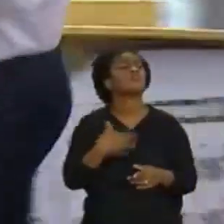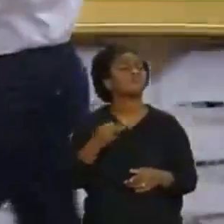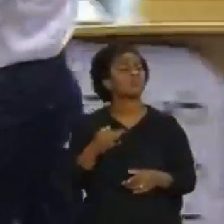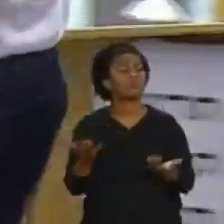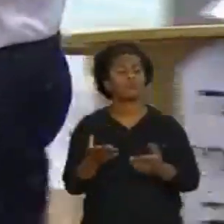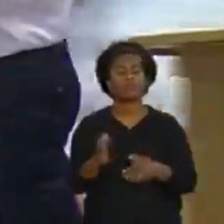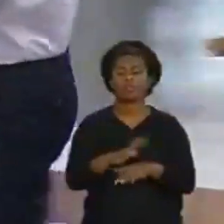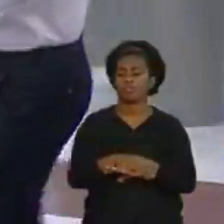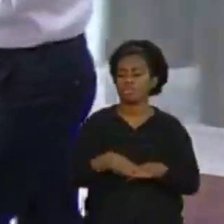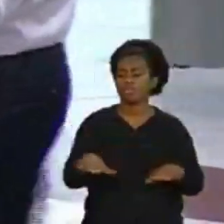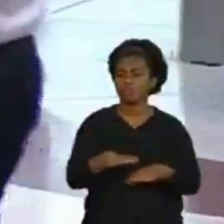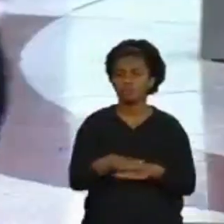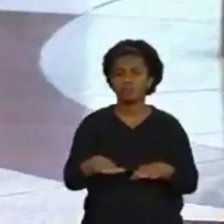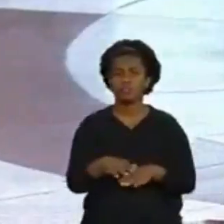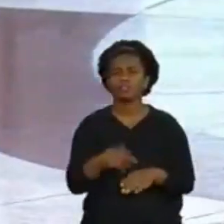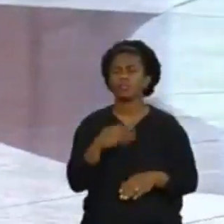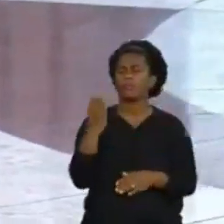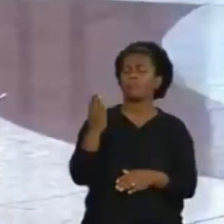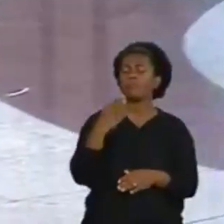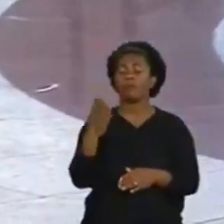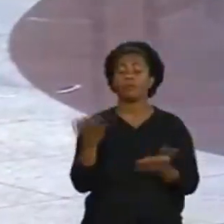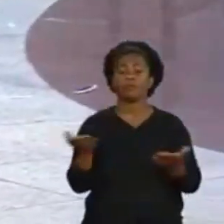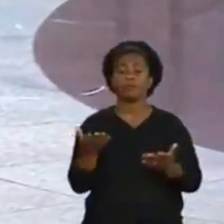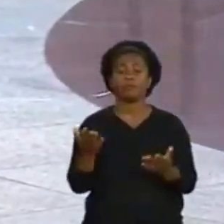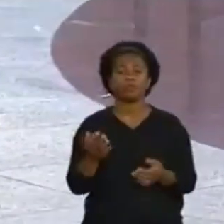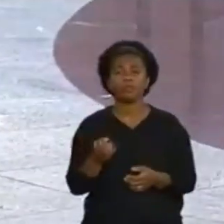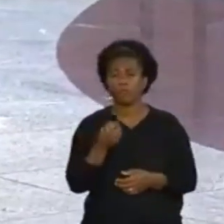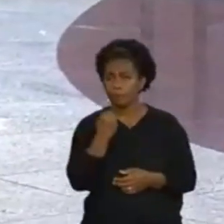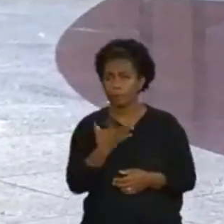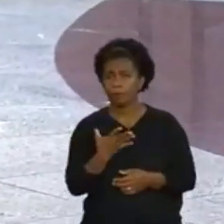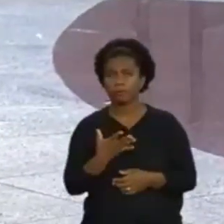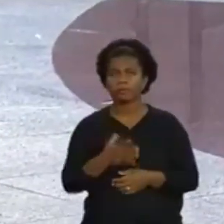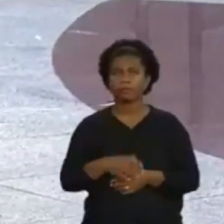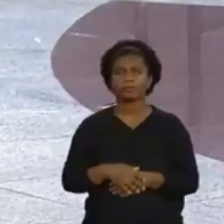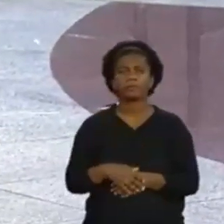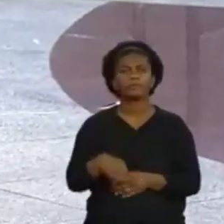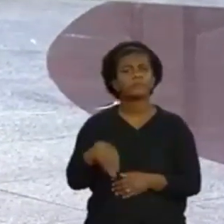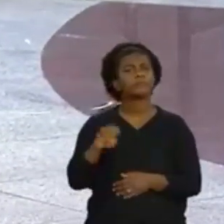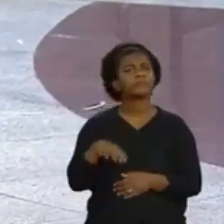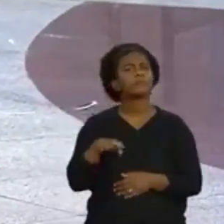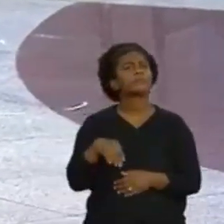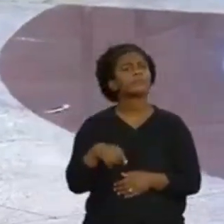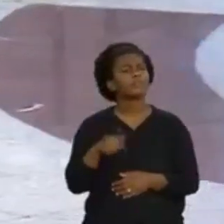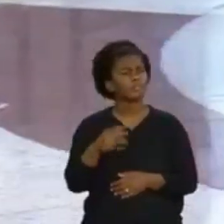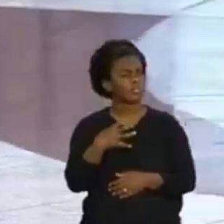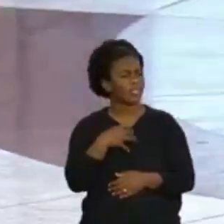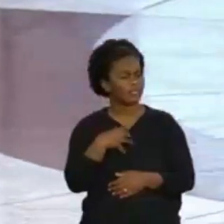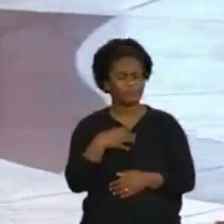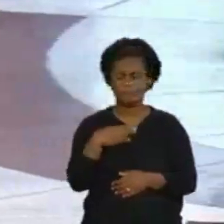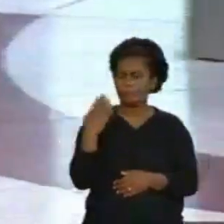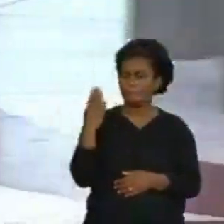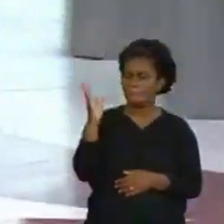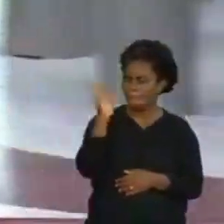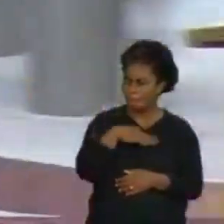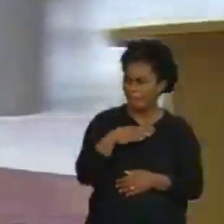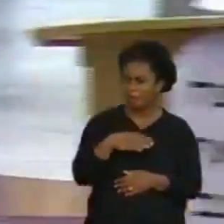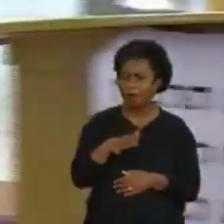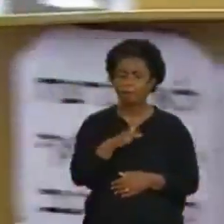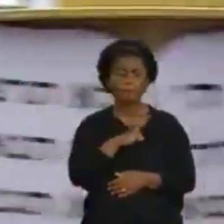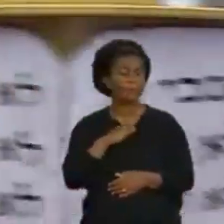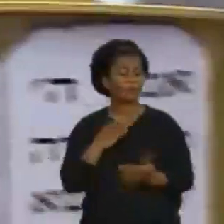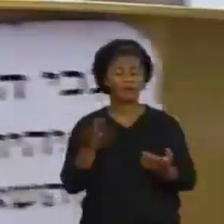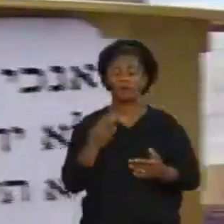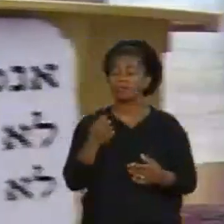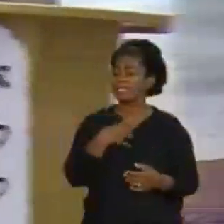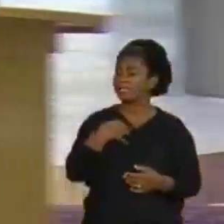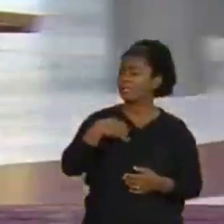desapareceu. Quem estava passando mal. E agora, vem aqui, ó. Mateus, por favor. Você que estava sentindo mal, bispo, eu estava sentindo mal, desapareceu.